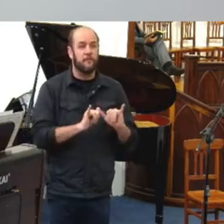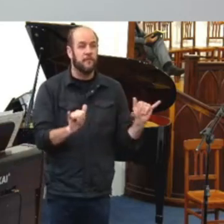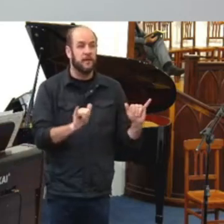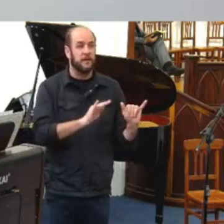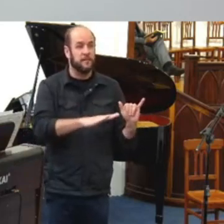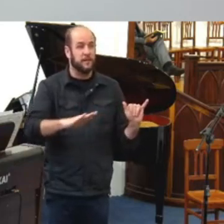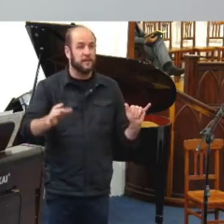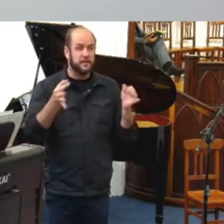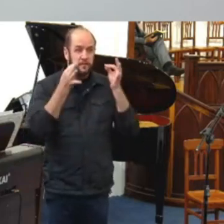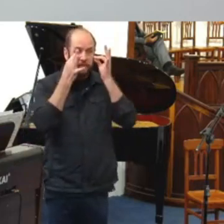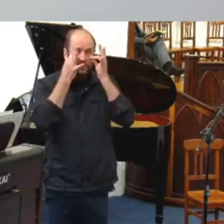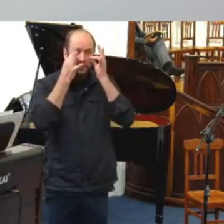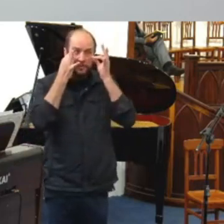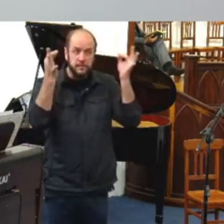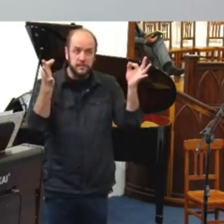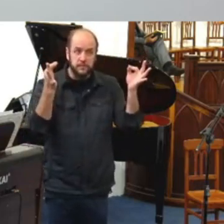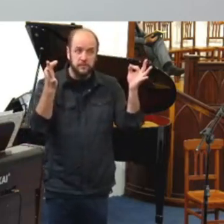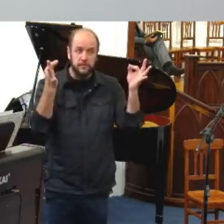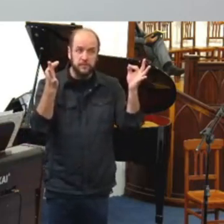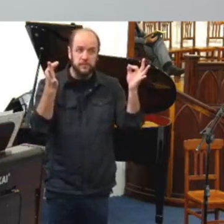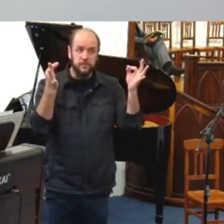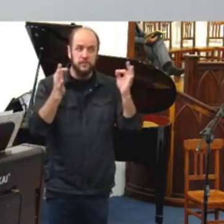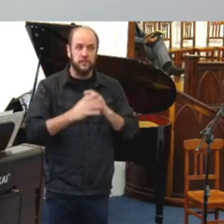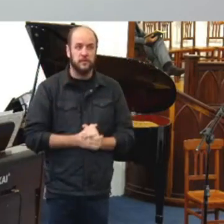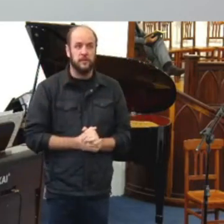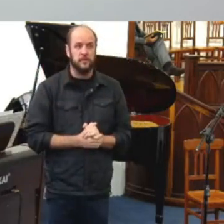Crianças, presta atenção aqui no pastor.